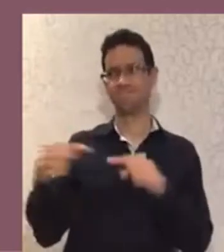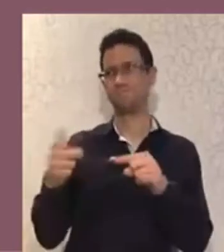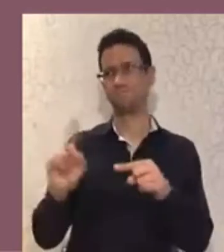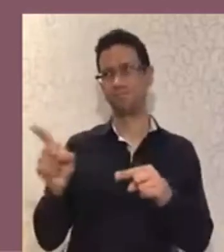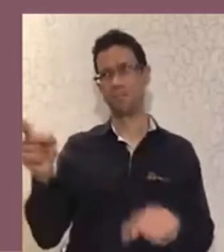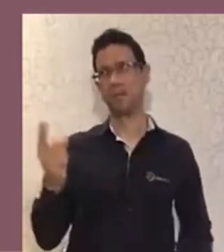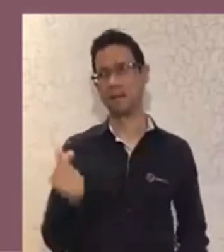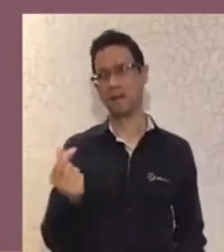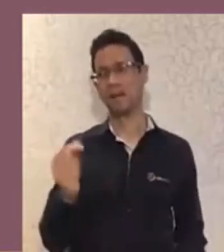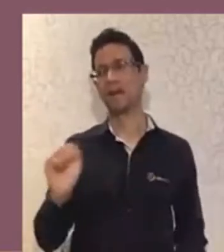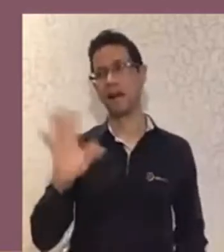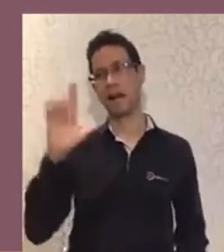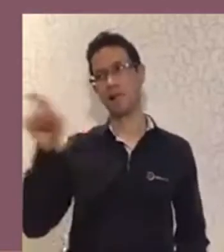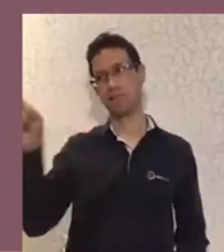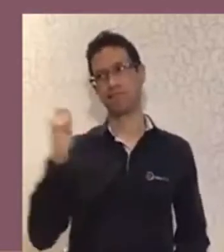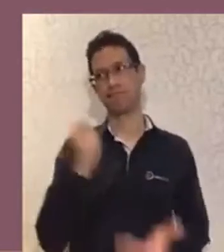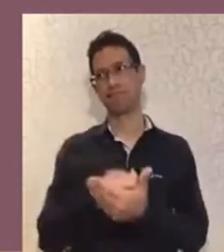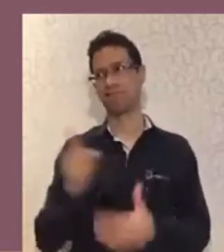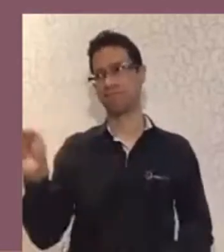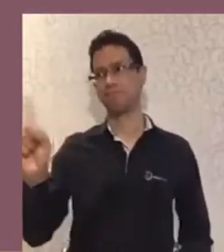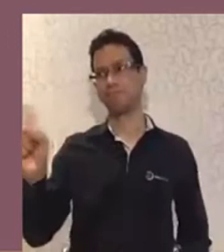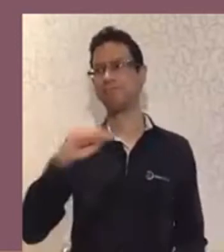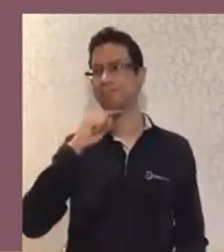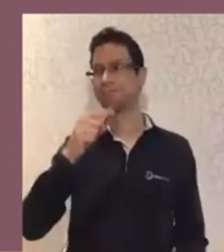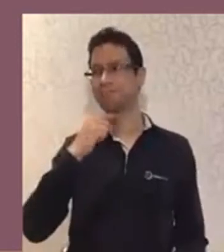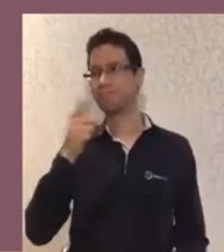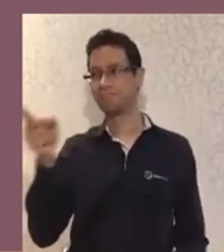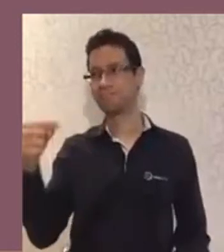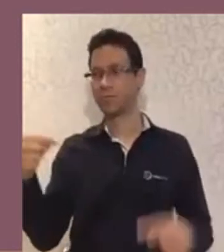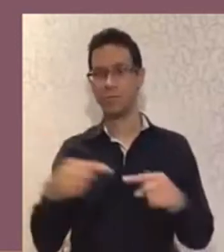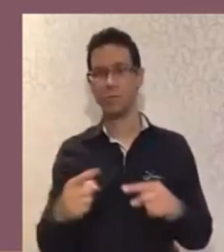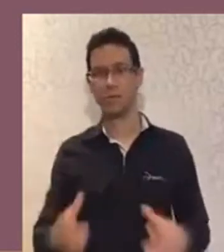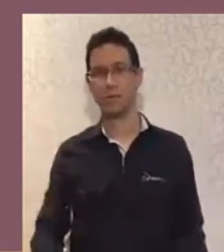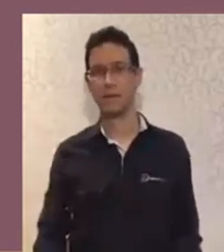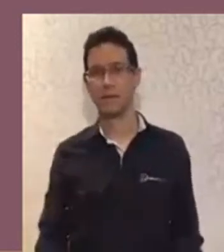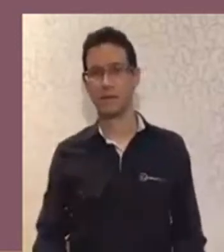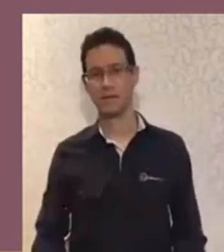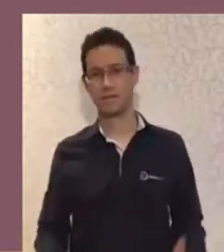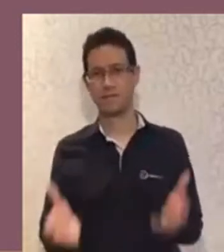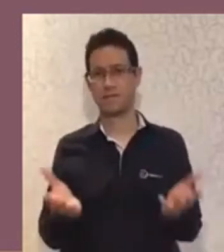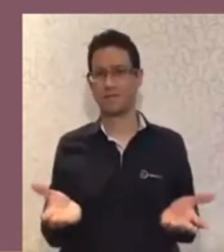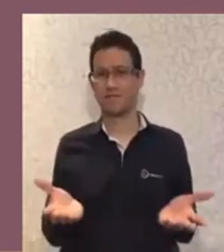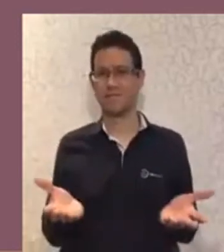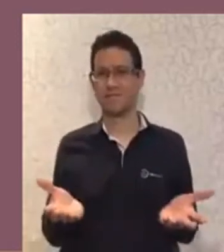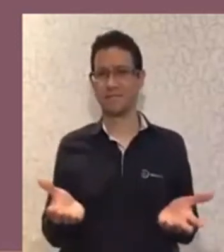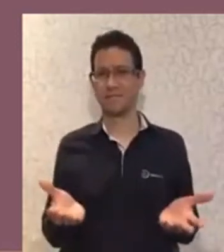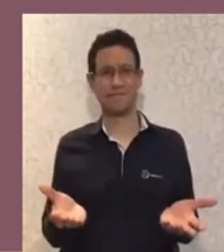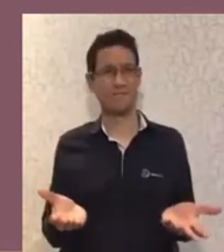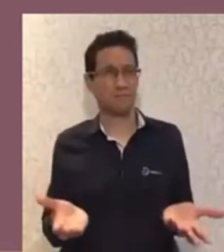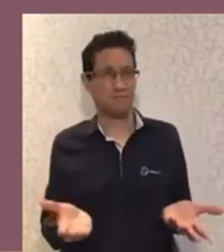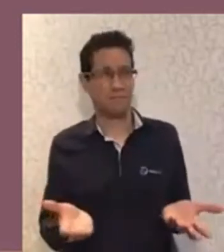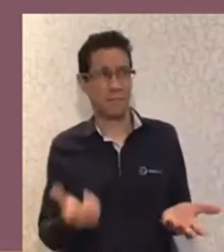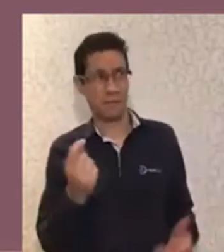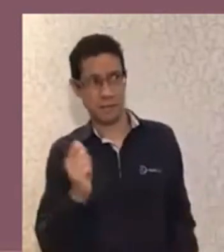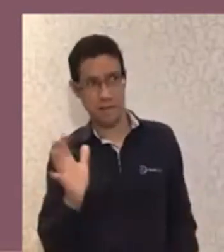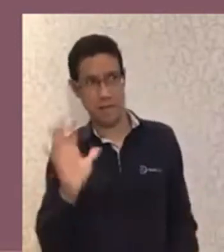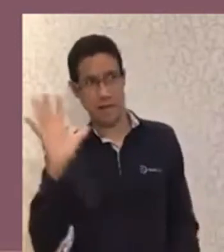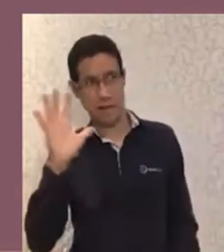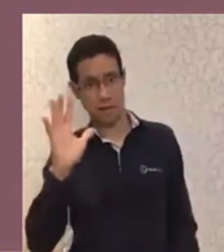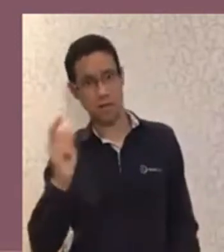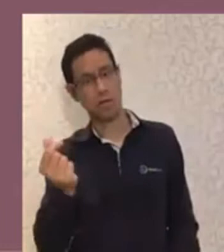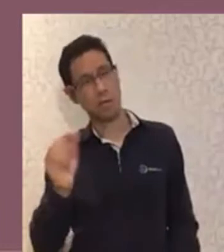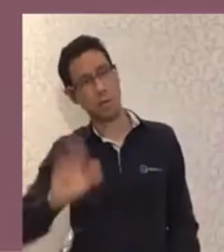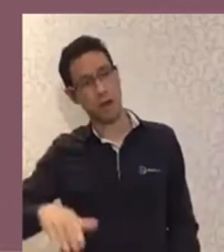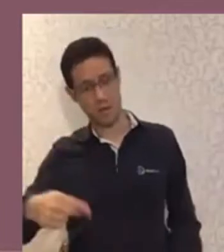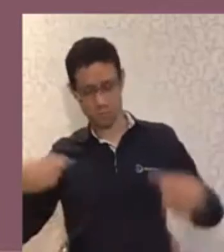Eu me lembro de, mais uma vez, ter dito, bom, se é caro ou se é barato, quem decide sou eu.